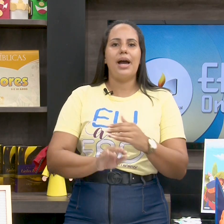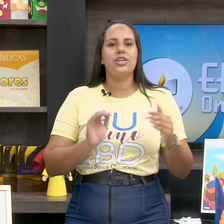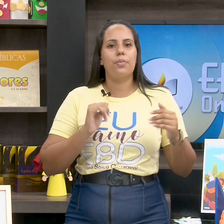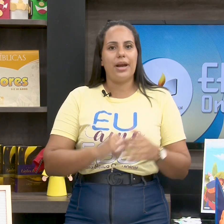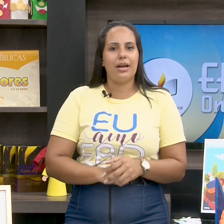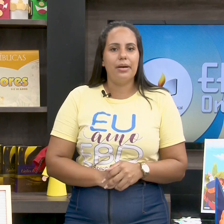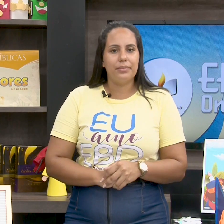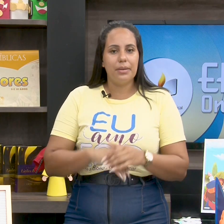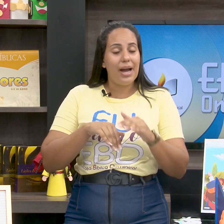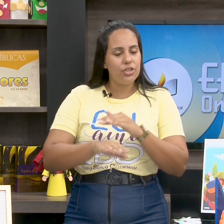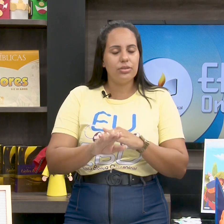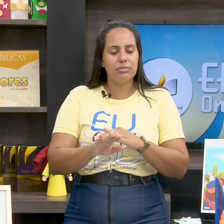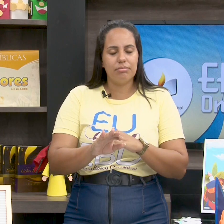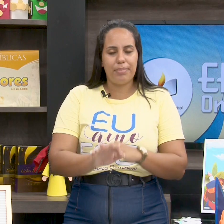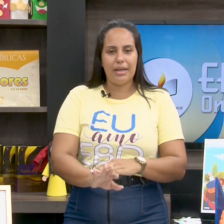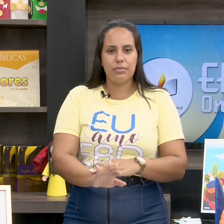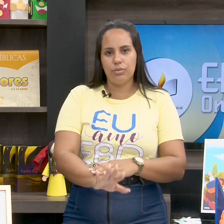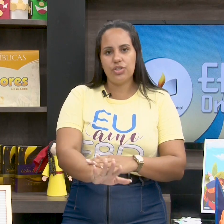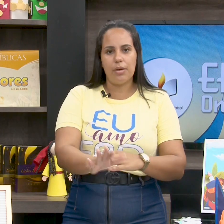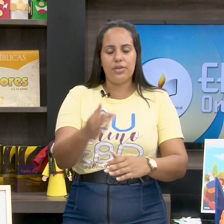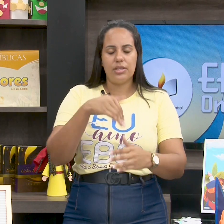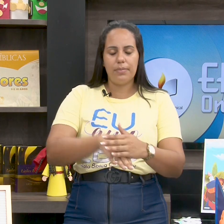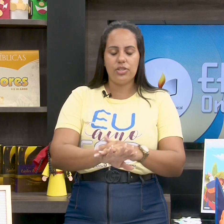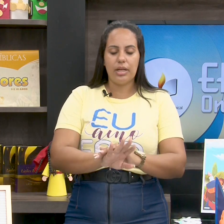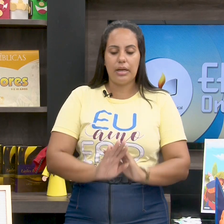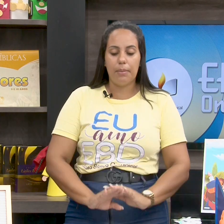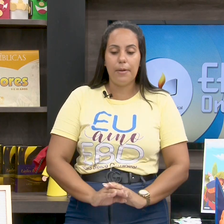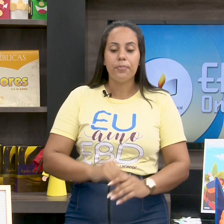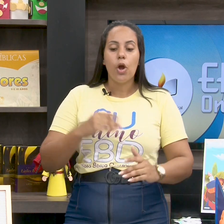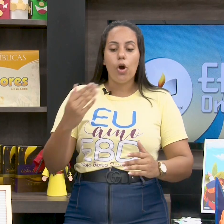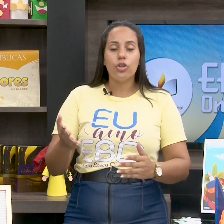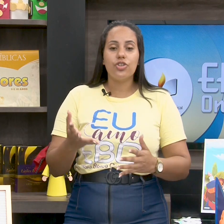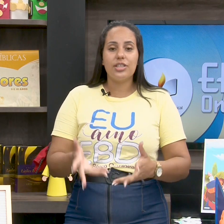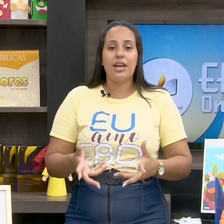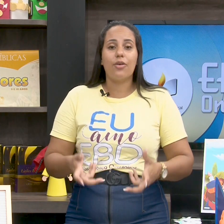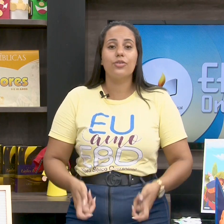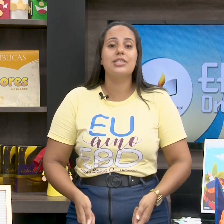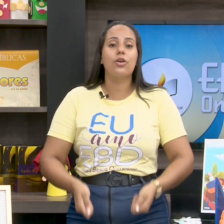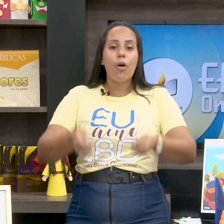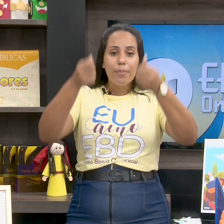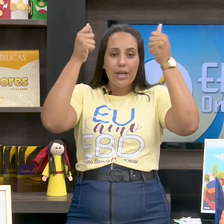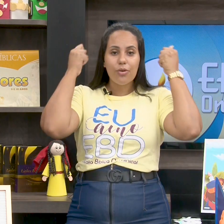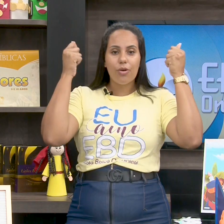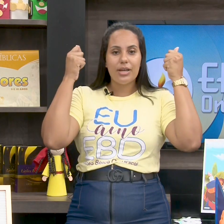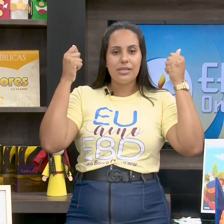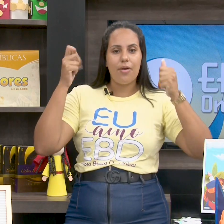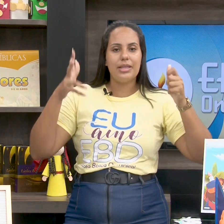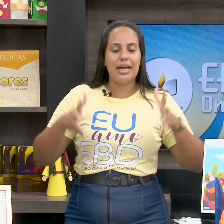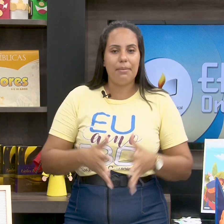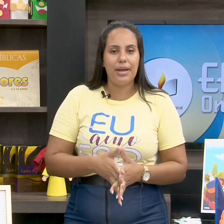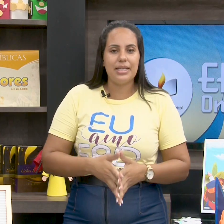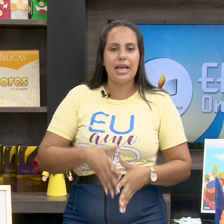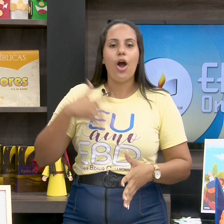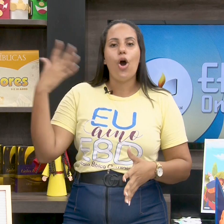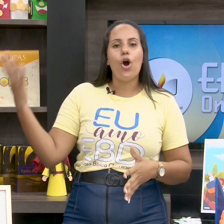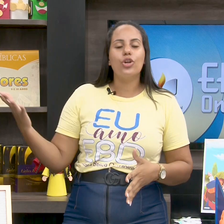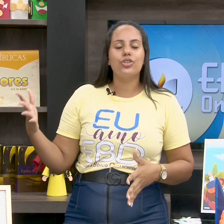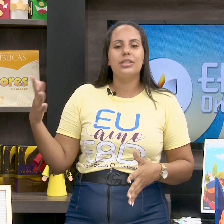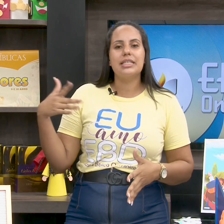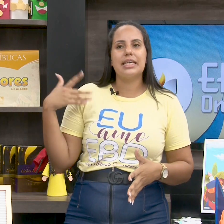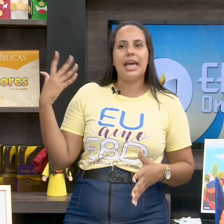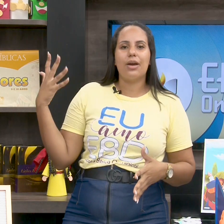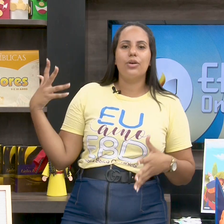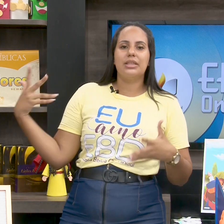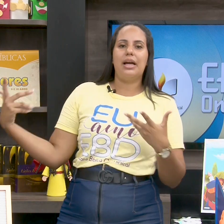iam debaixo para suas camas, né? Debaixo da cama. Outros disseram quando se cobriam com lençol até a cabeça.